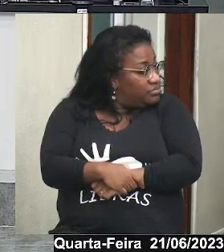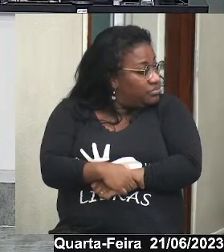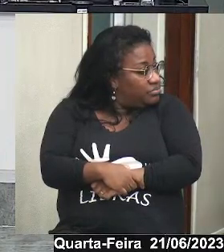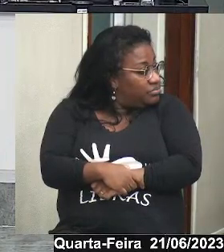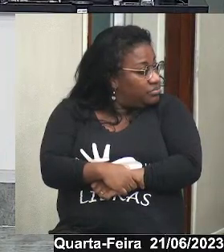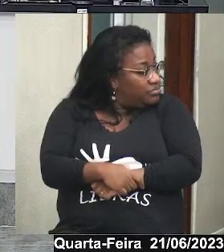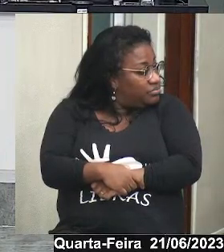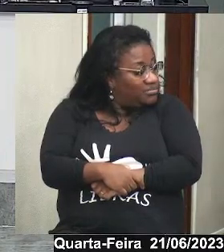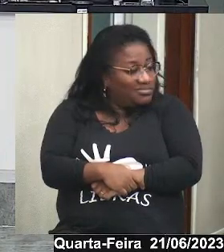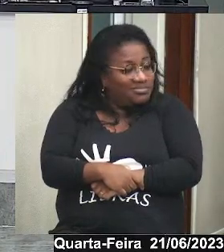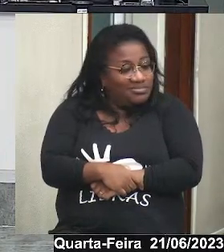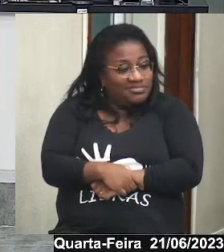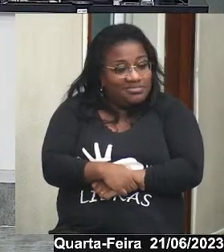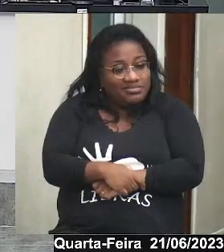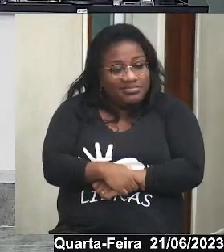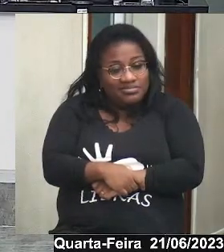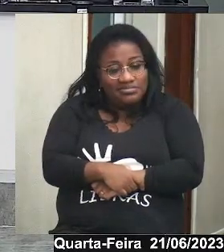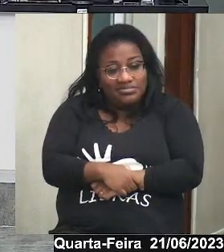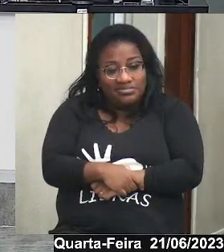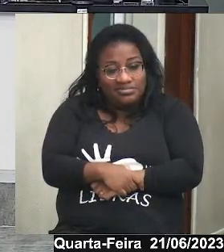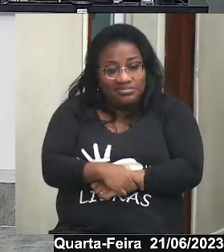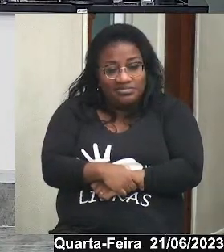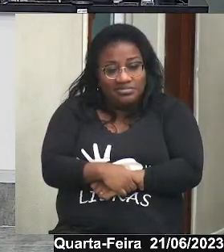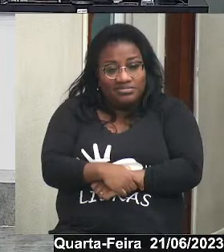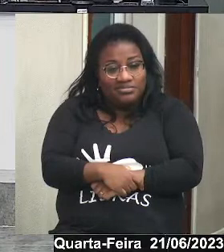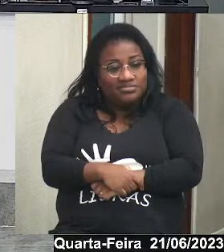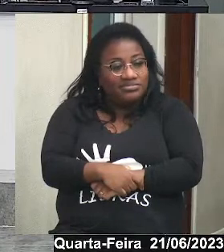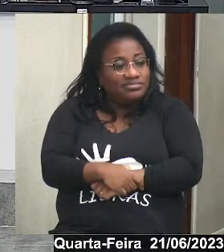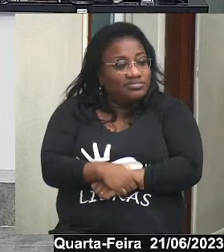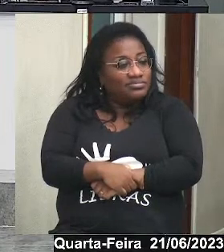Tem alguém passando mal aí? A gente vai chamar...